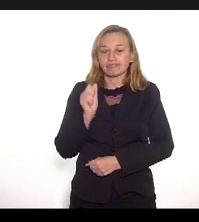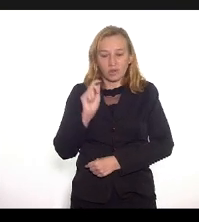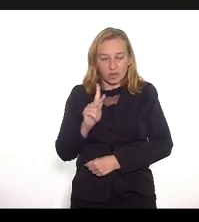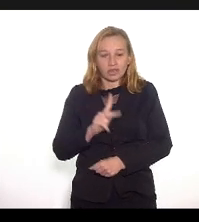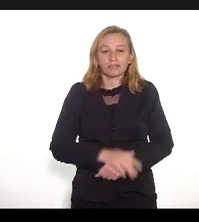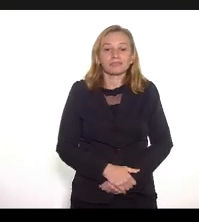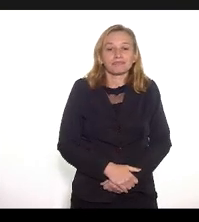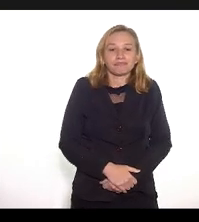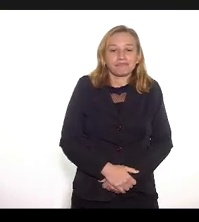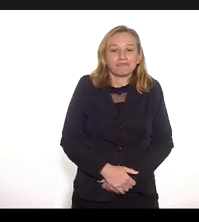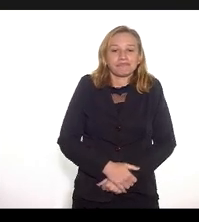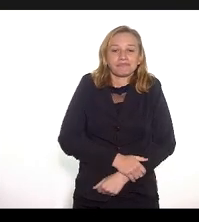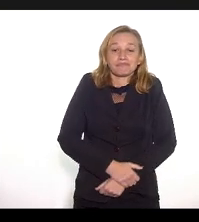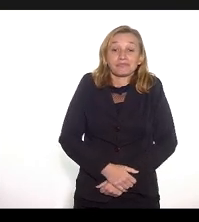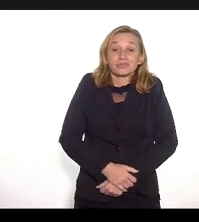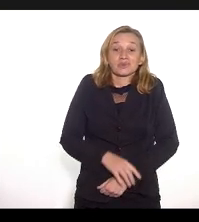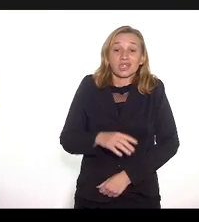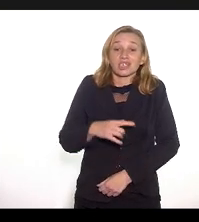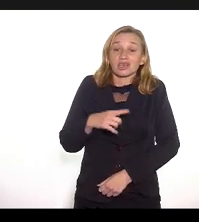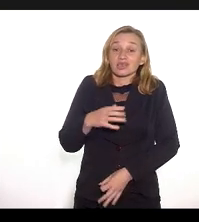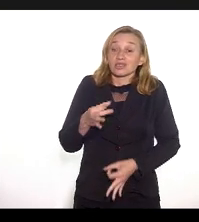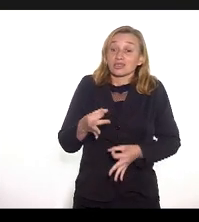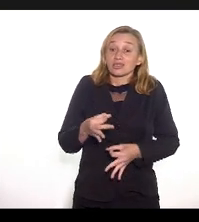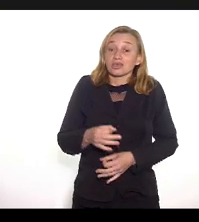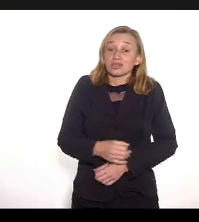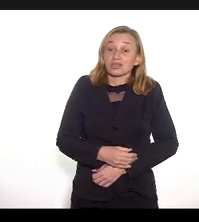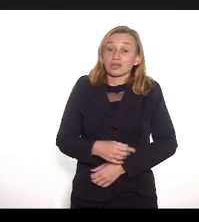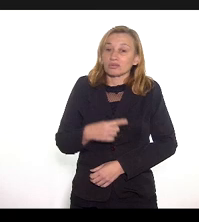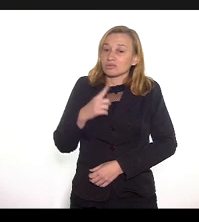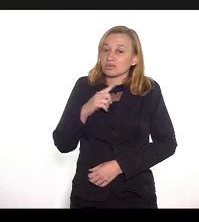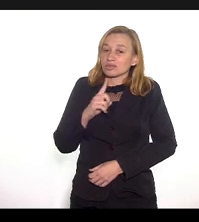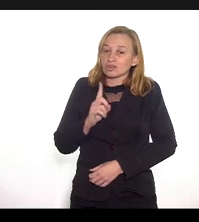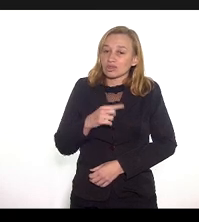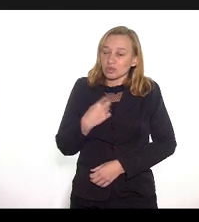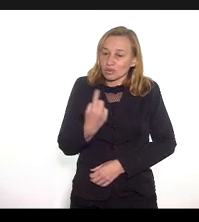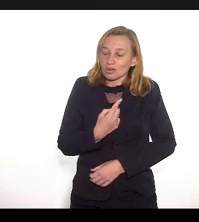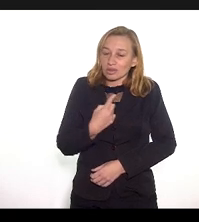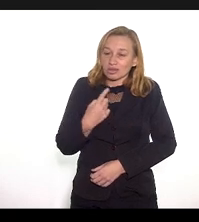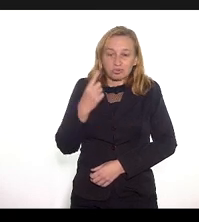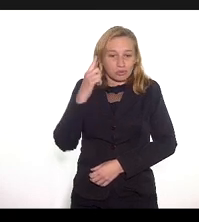Acompanha. Temos juízo, né, deputado Luiz Paulo? Temos juízo.